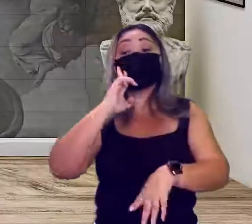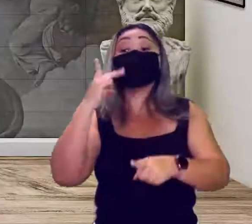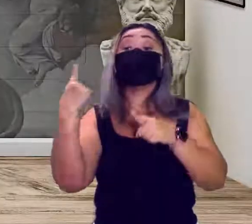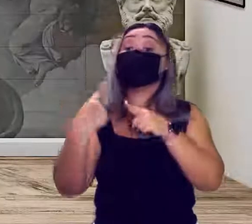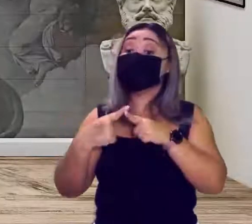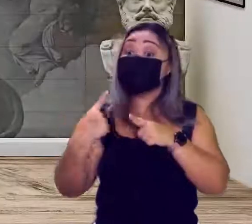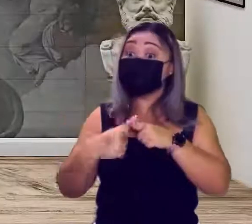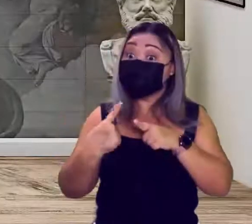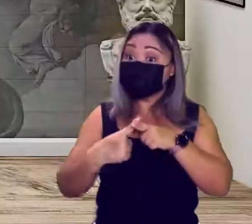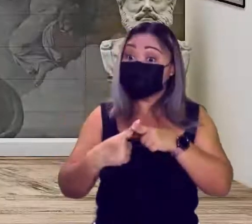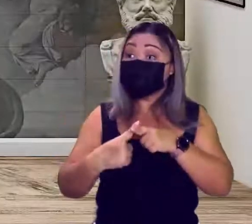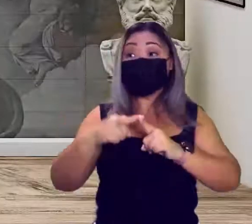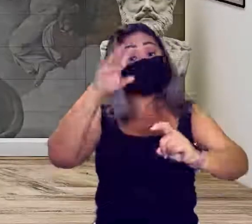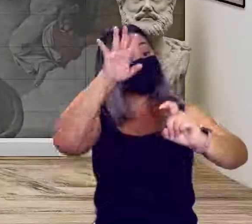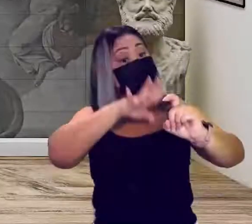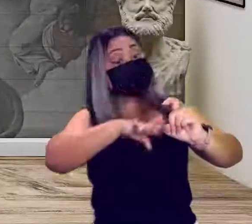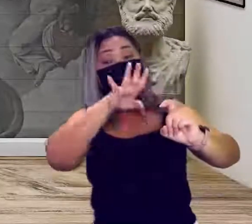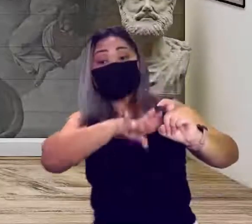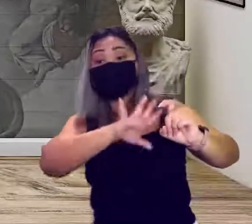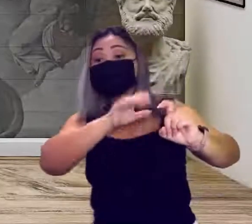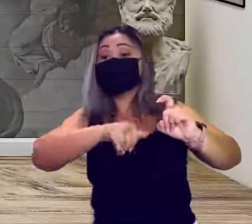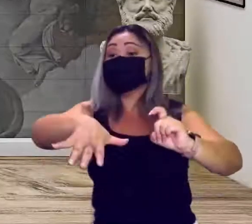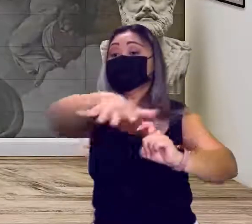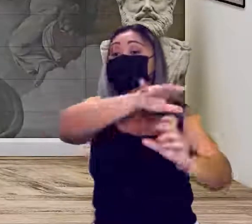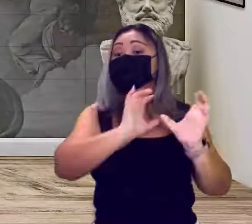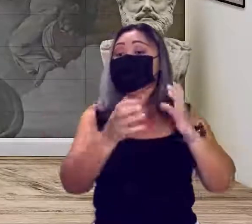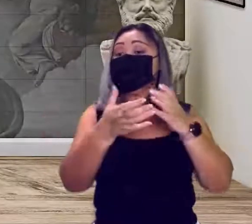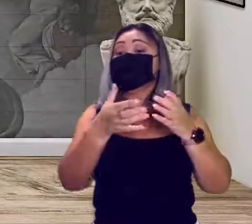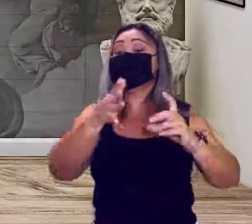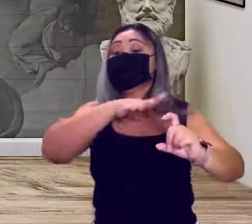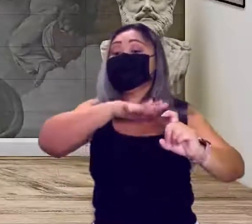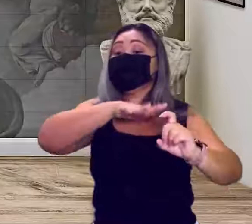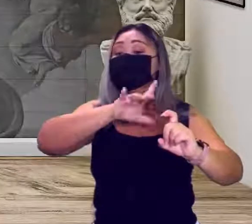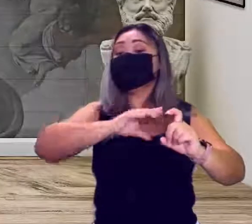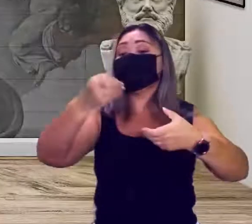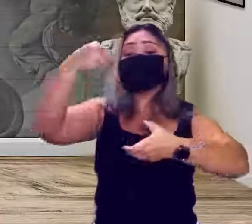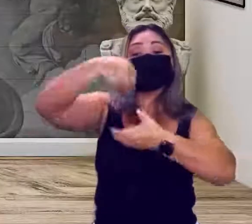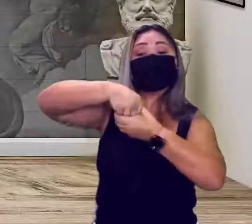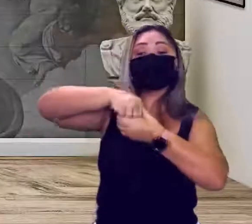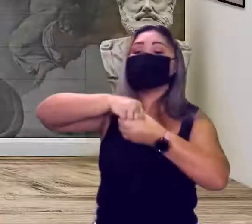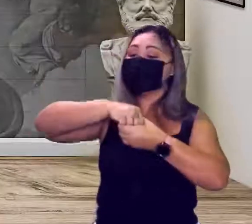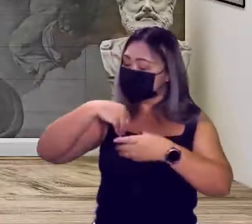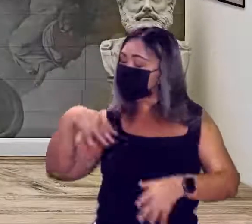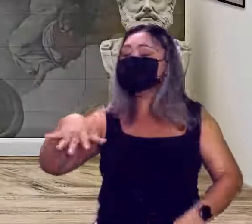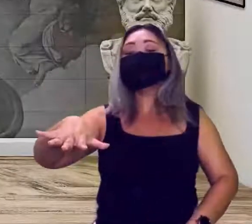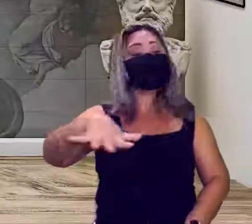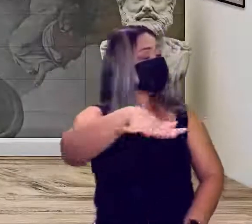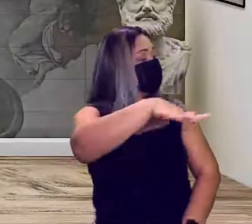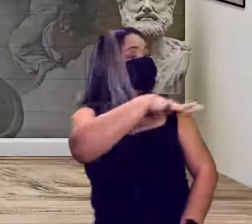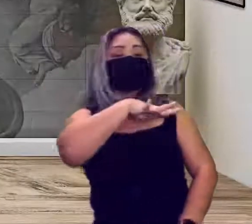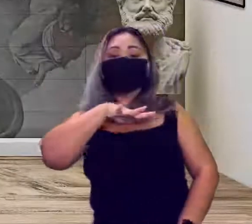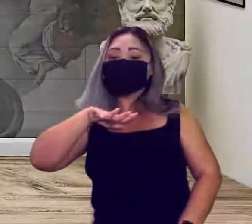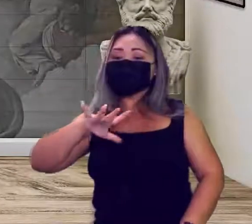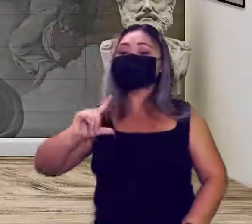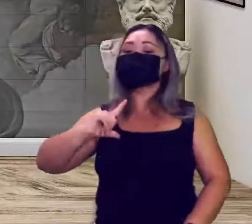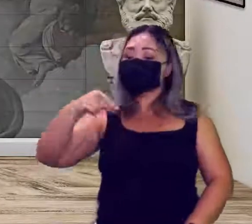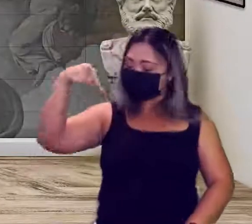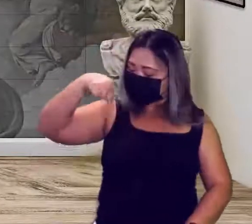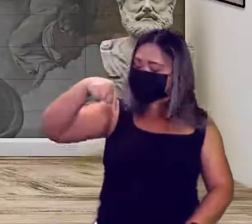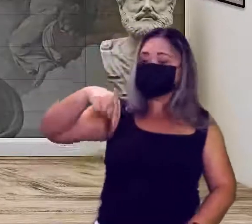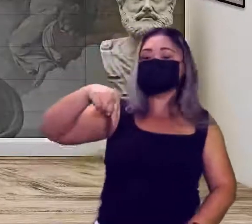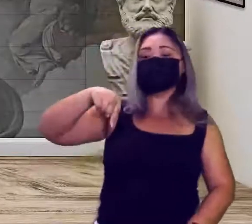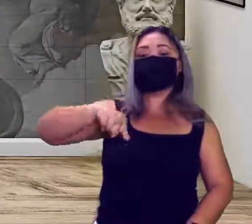Porque mitos ou mitologia, que é o conjunto deles, faz parte do nosso meio. Então vem para o meio, né,